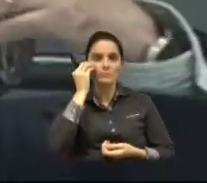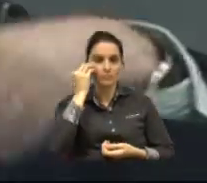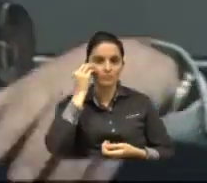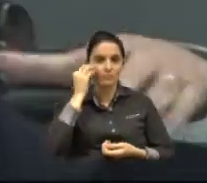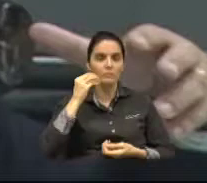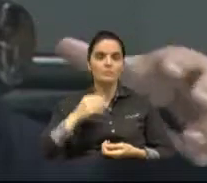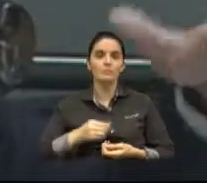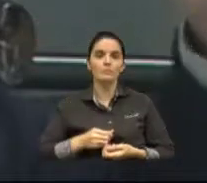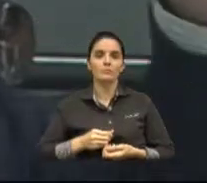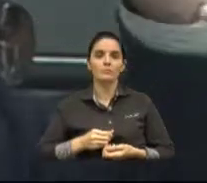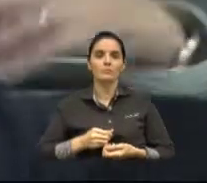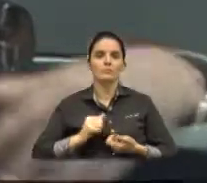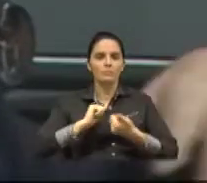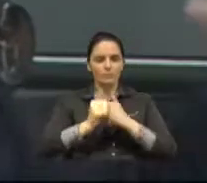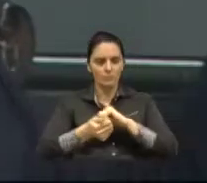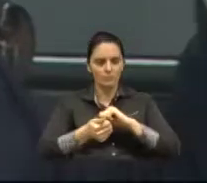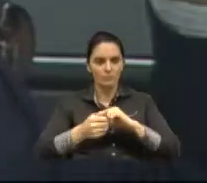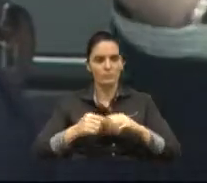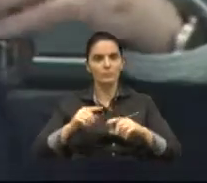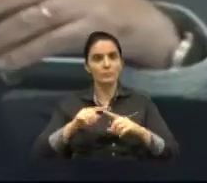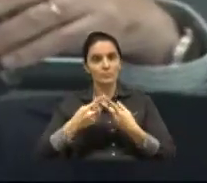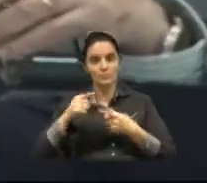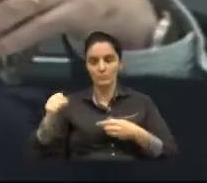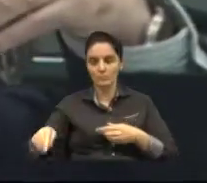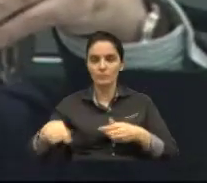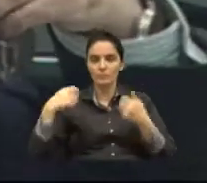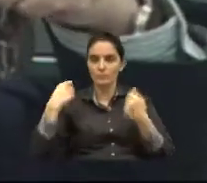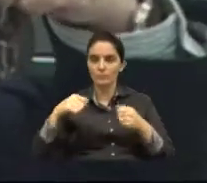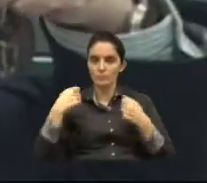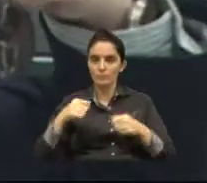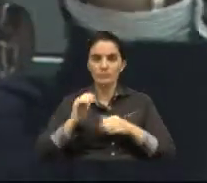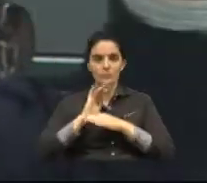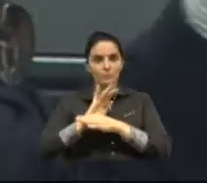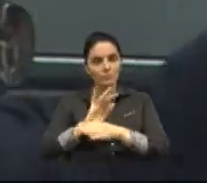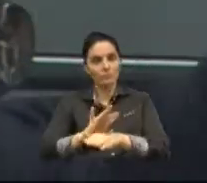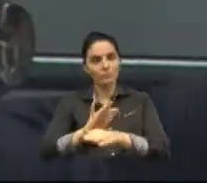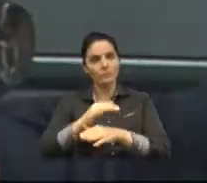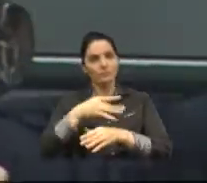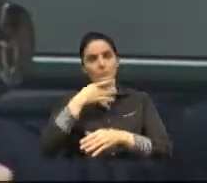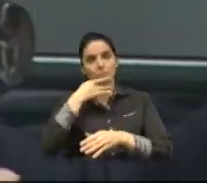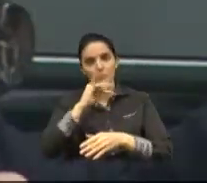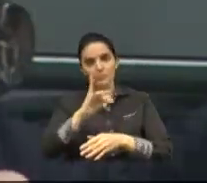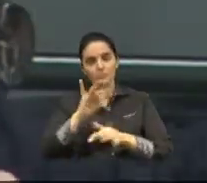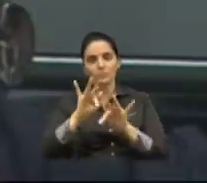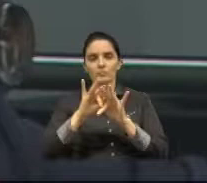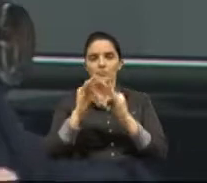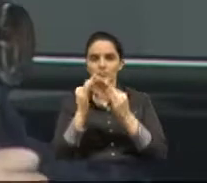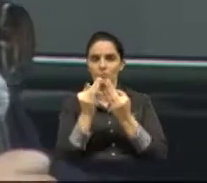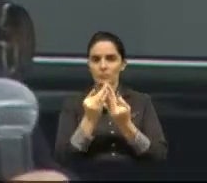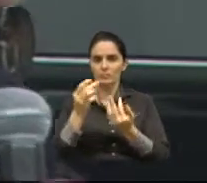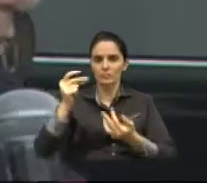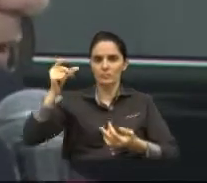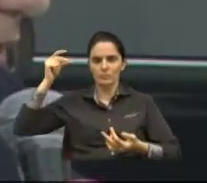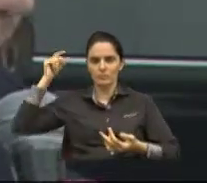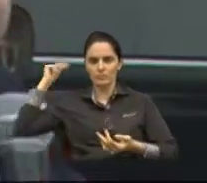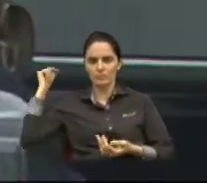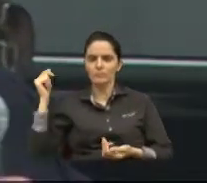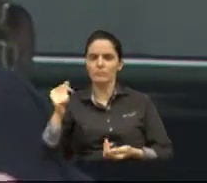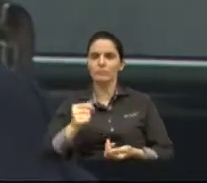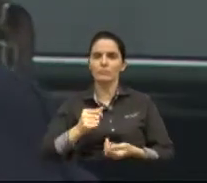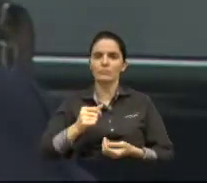ter que contribuir com a família, ajudar os pais, e naquela época era totalmente diferente, o futebol é diferente de